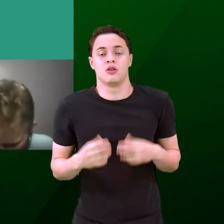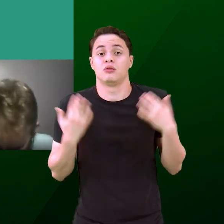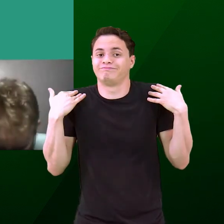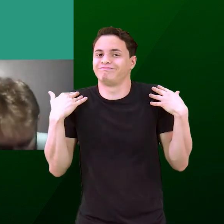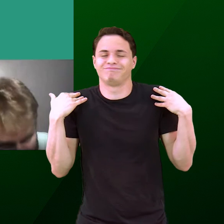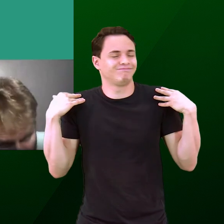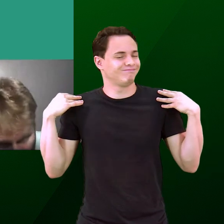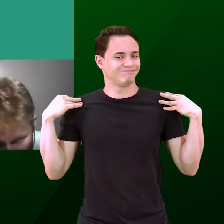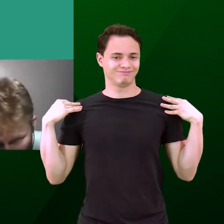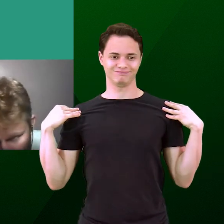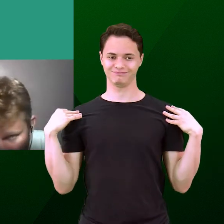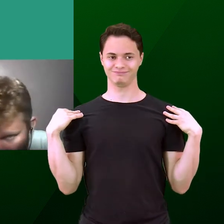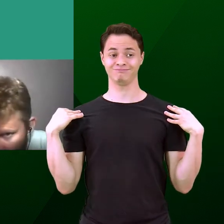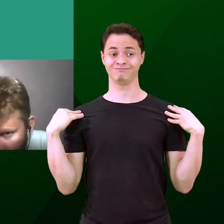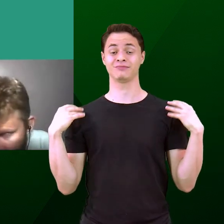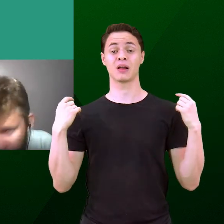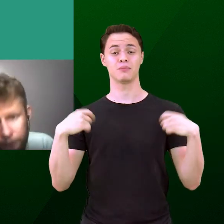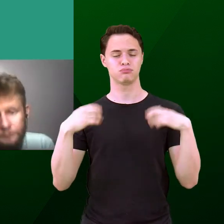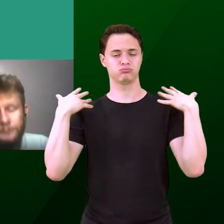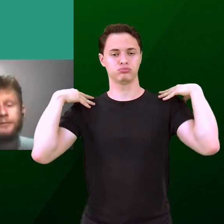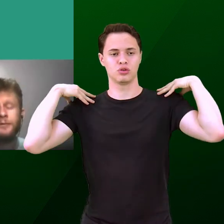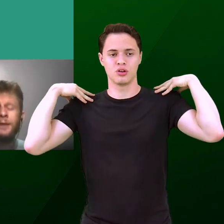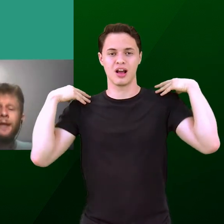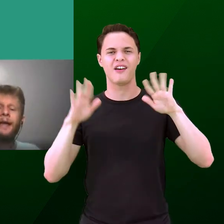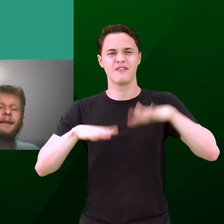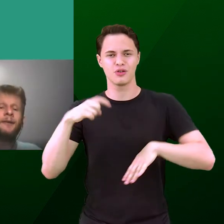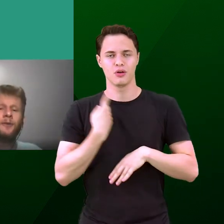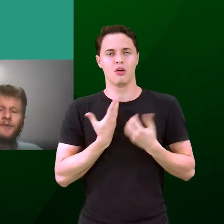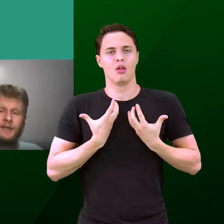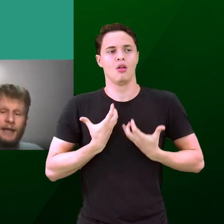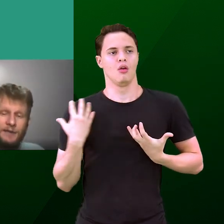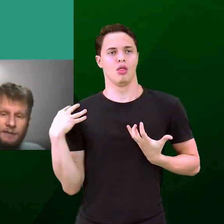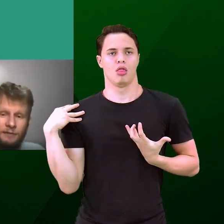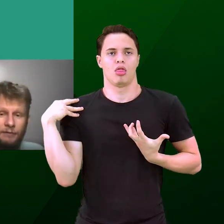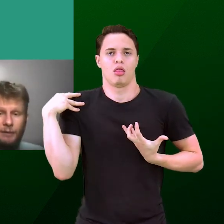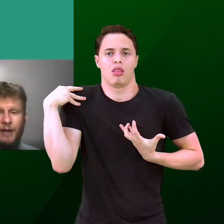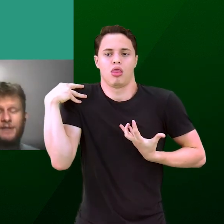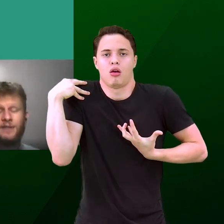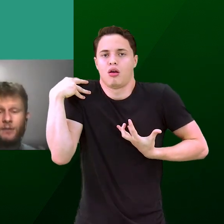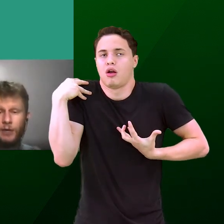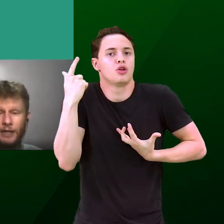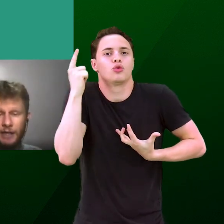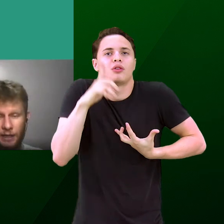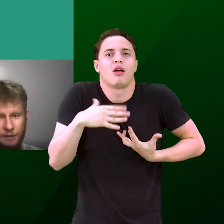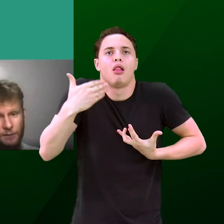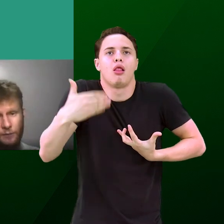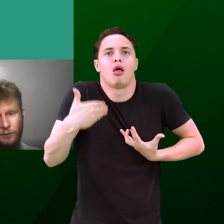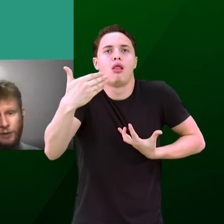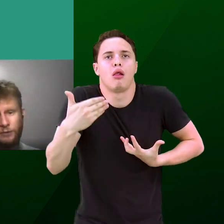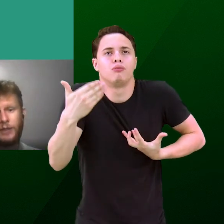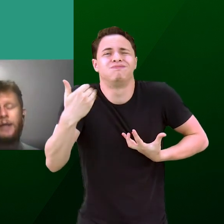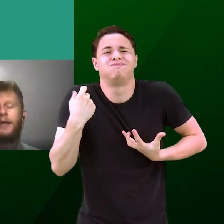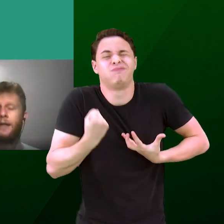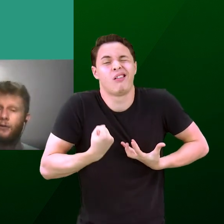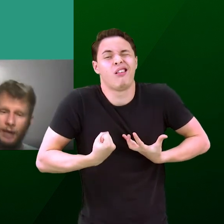pratica essa corrida, essa caminhada por muito tempo com esse tênis que não é adequado para o tipo de pisada que você